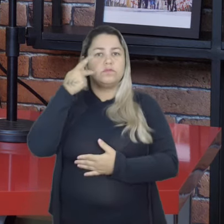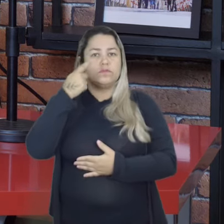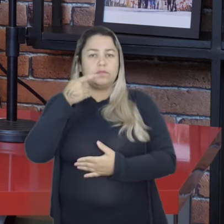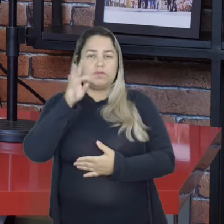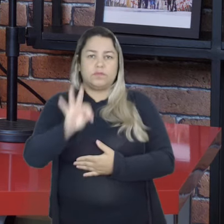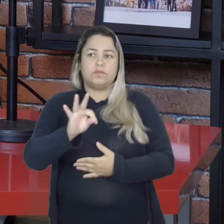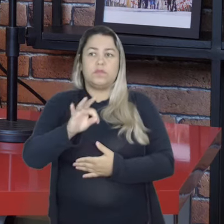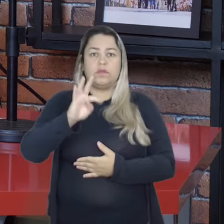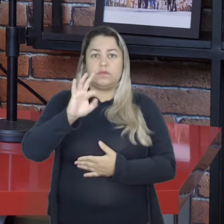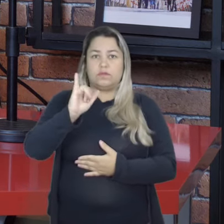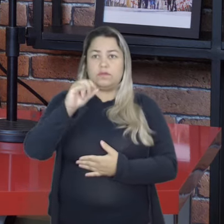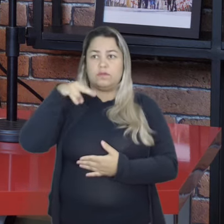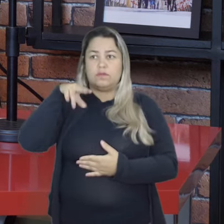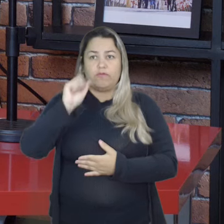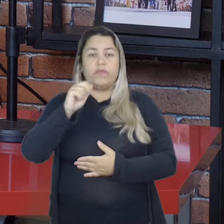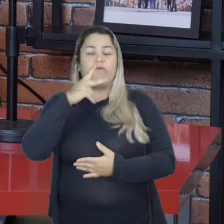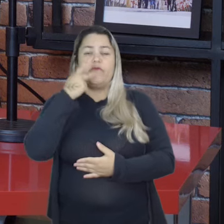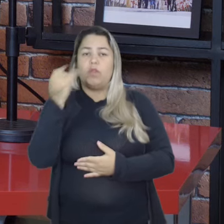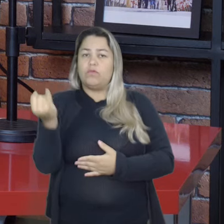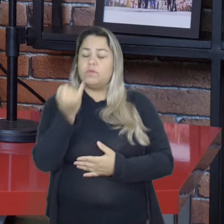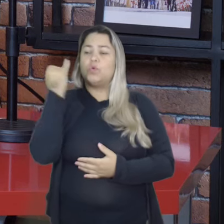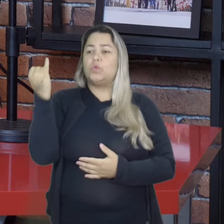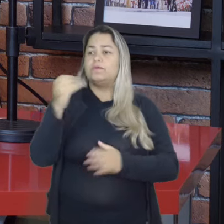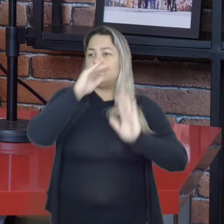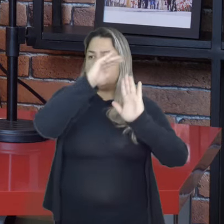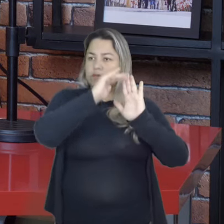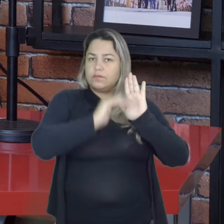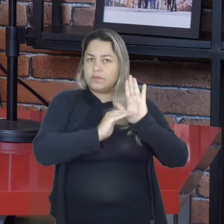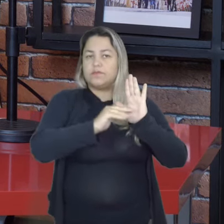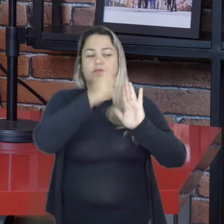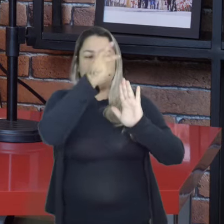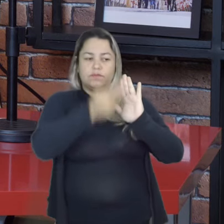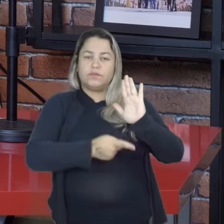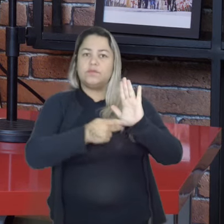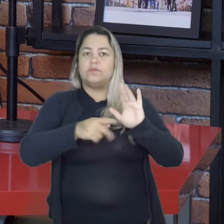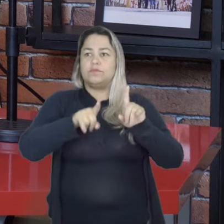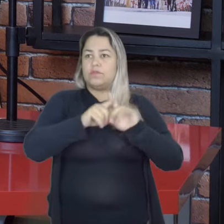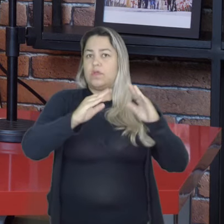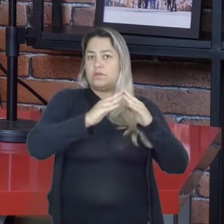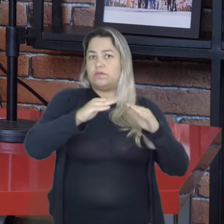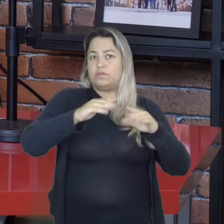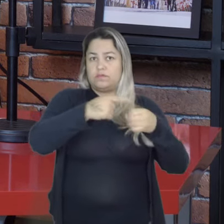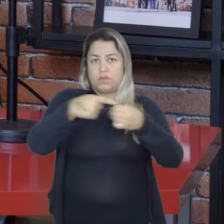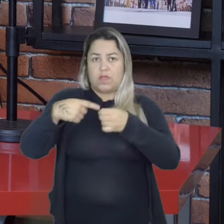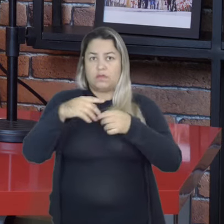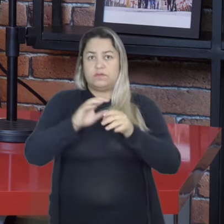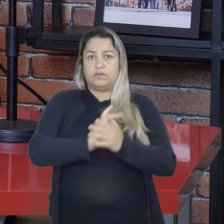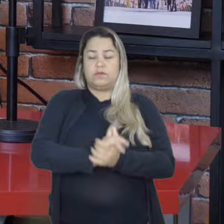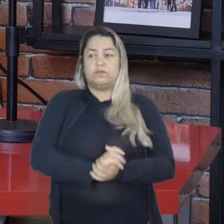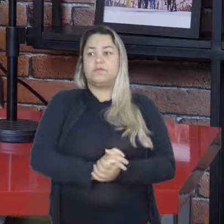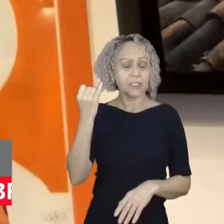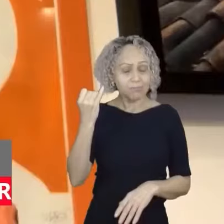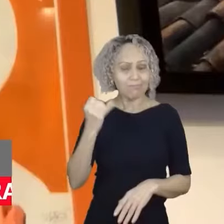e vereadora pelo PT do Rio de Janeiro, Tainá de Paula, que falou da importância do programa para os projetos de urbanização das